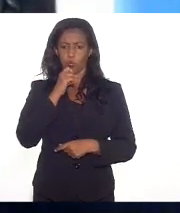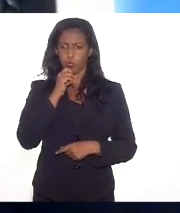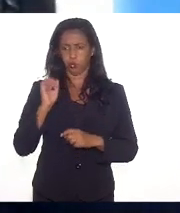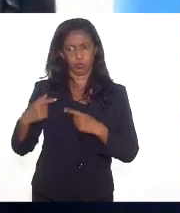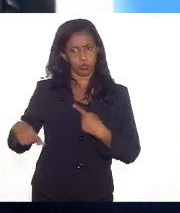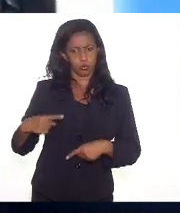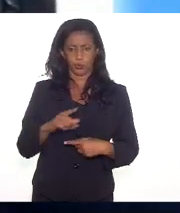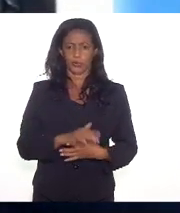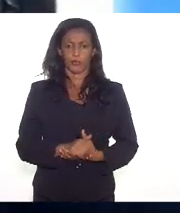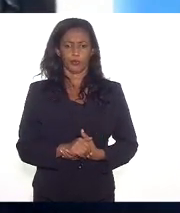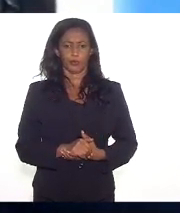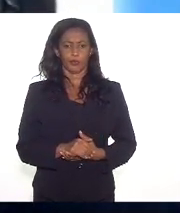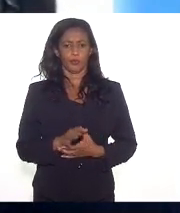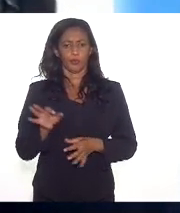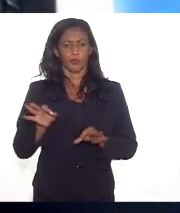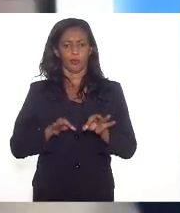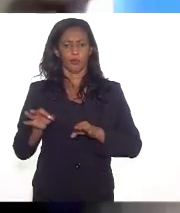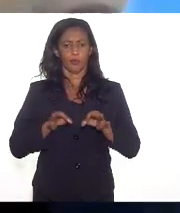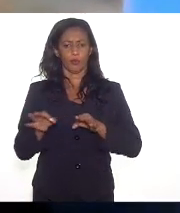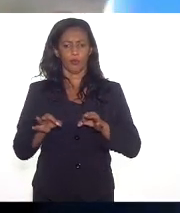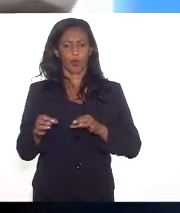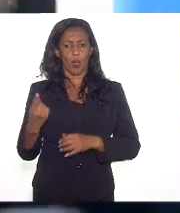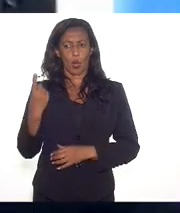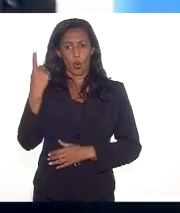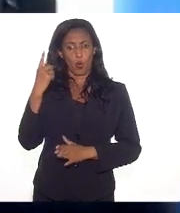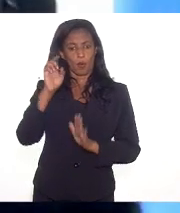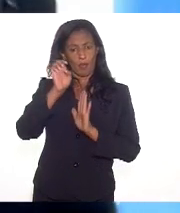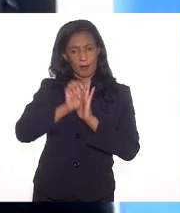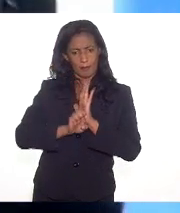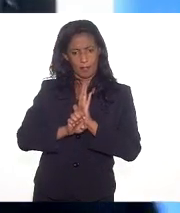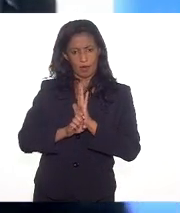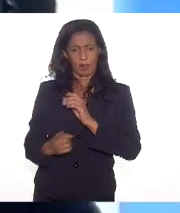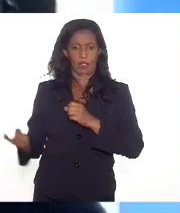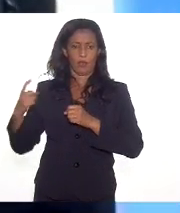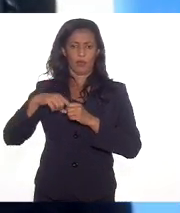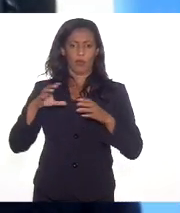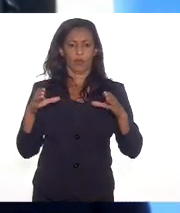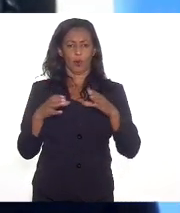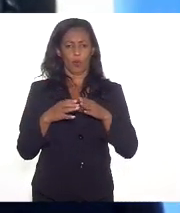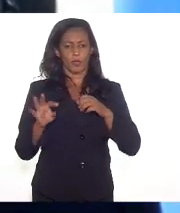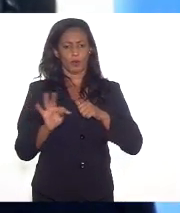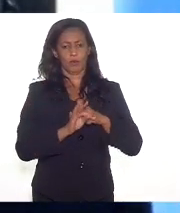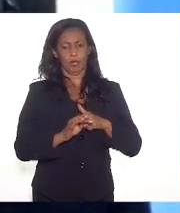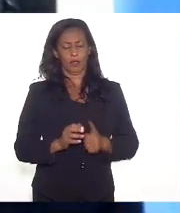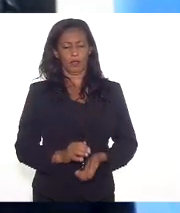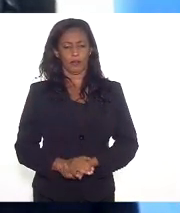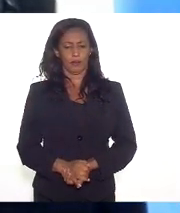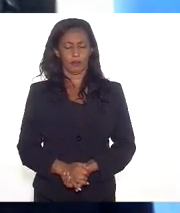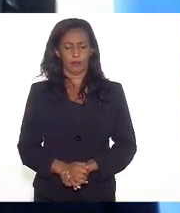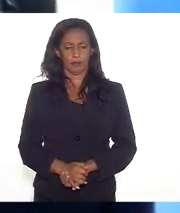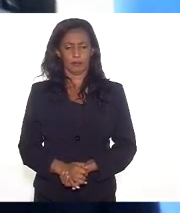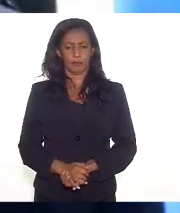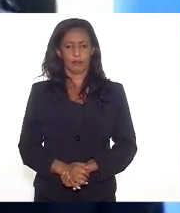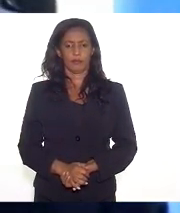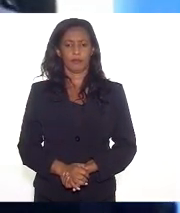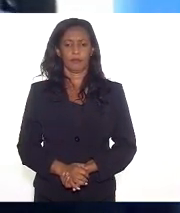queira discutir, o projeto recebeu uma emenda e retorna às comissões técnicas.